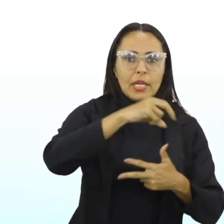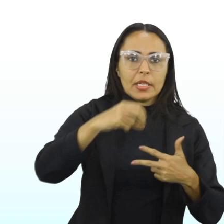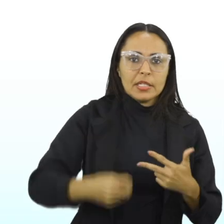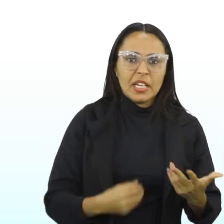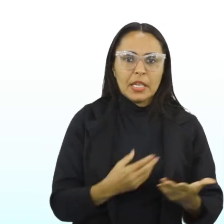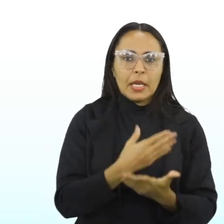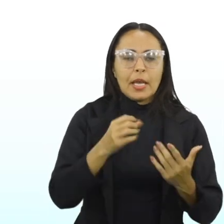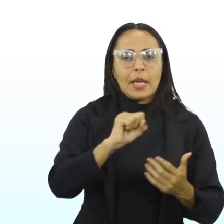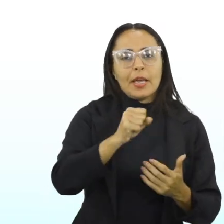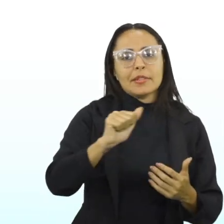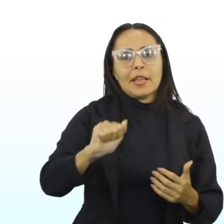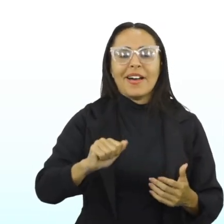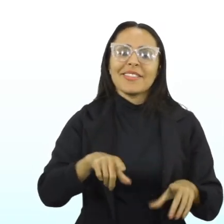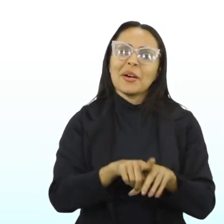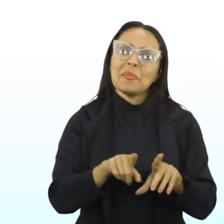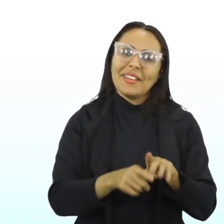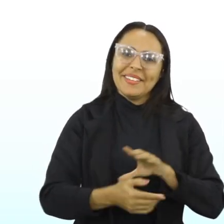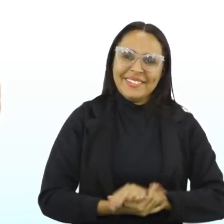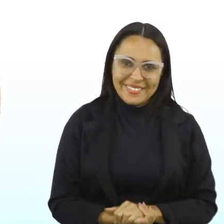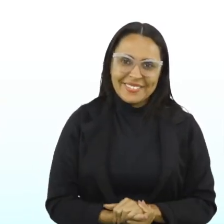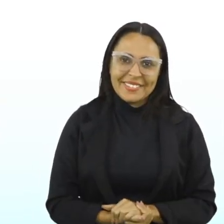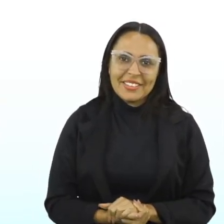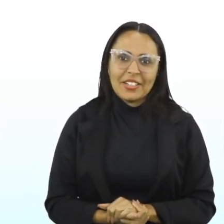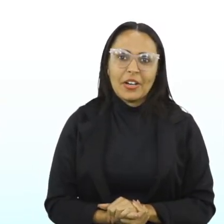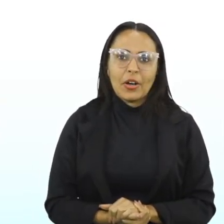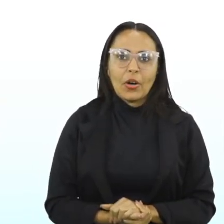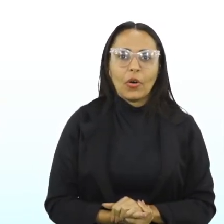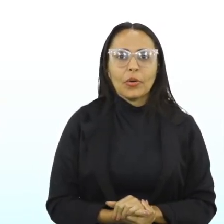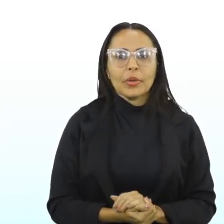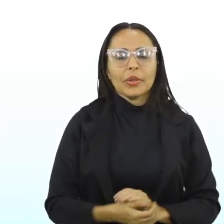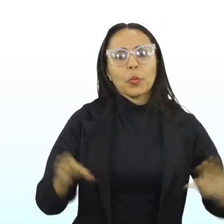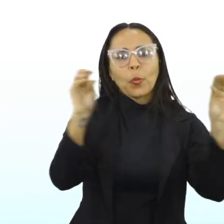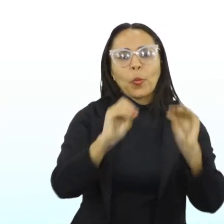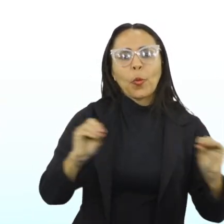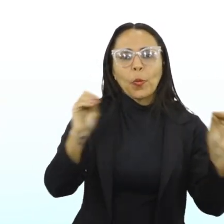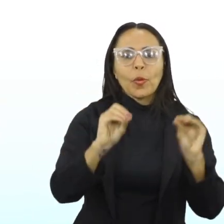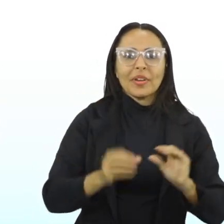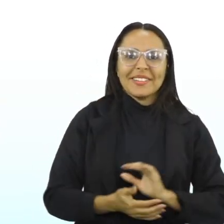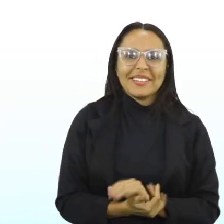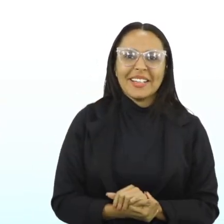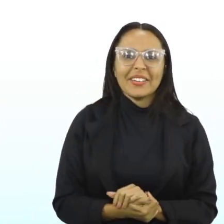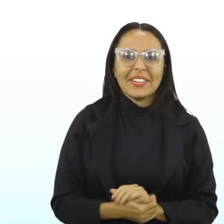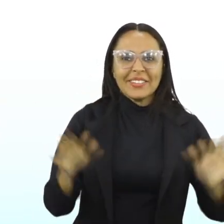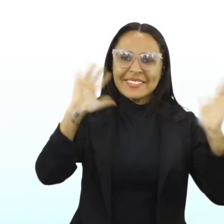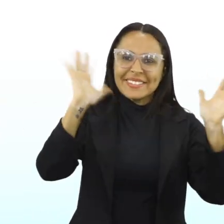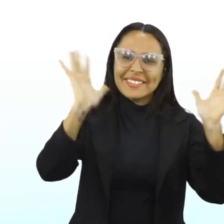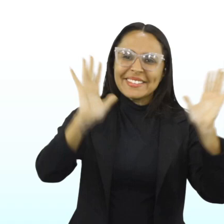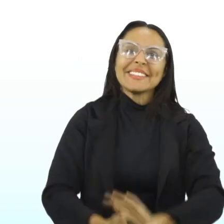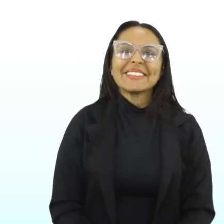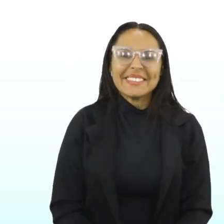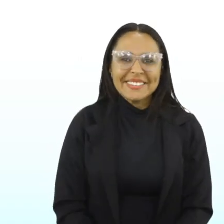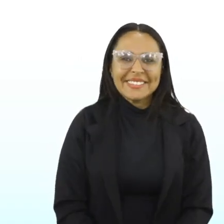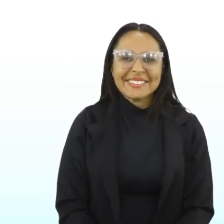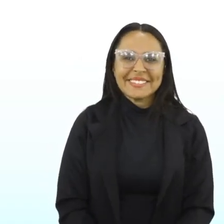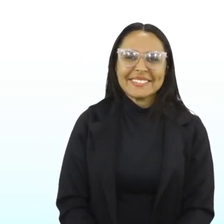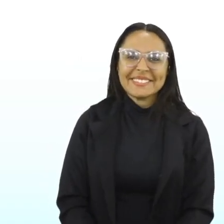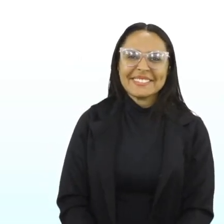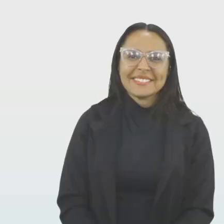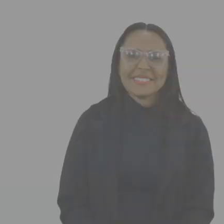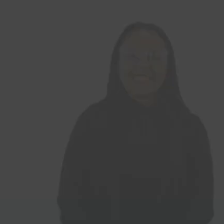no Prepara SSA aqui no Educa PE TV. Então, beijo pra vocês, viu? Valeu!